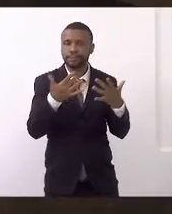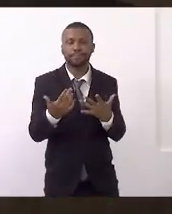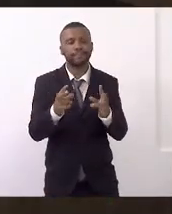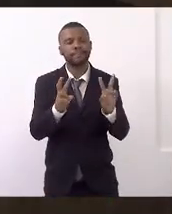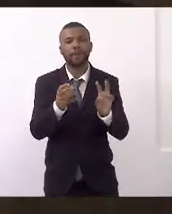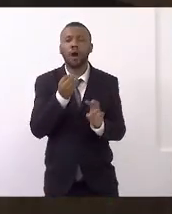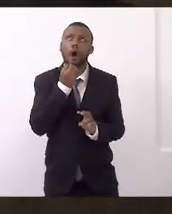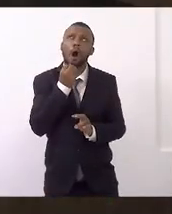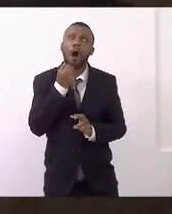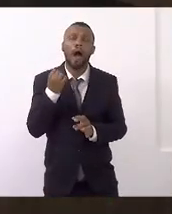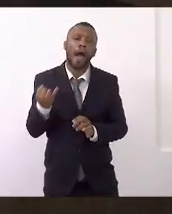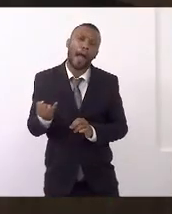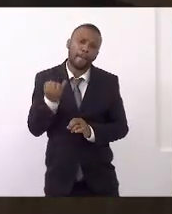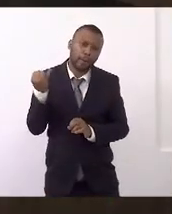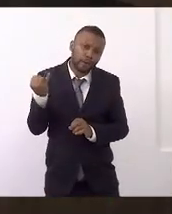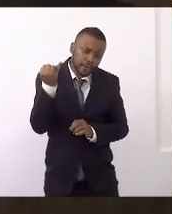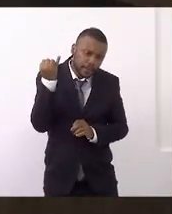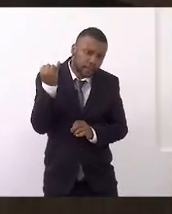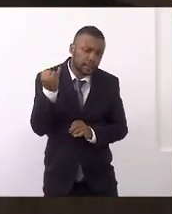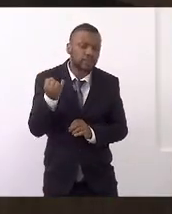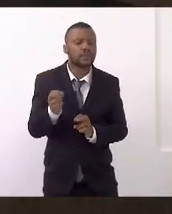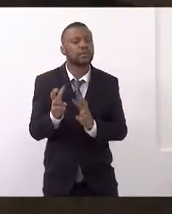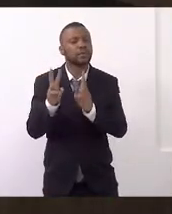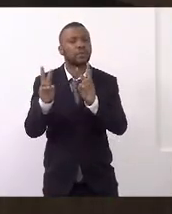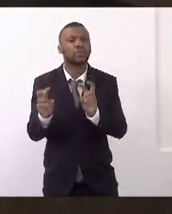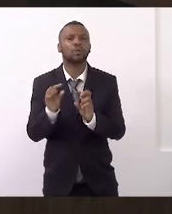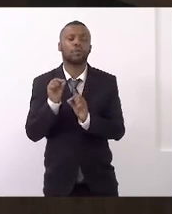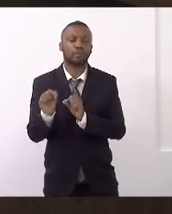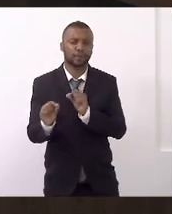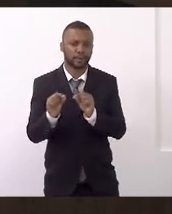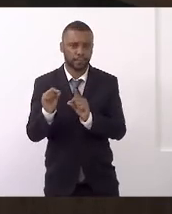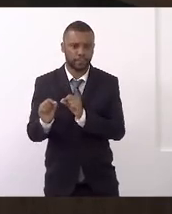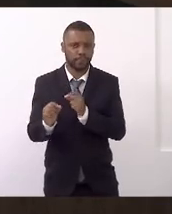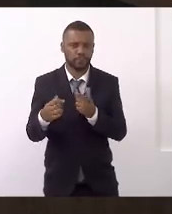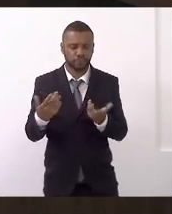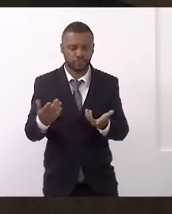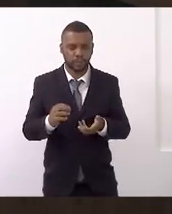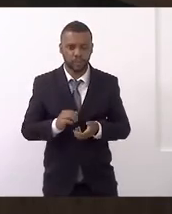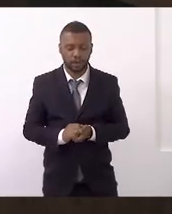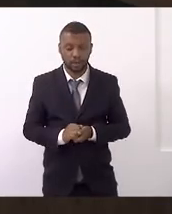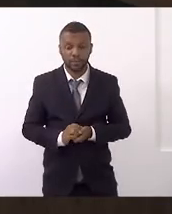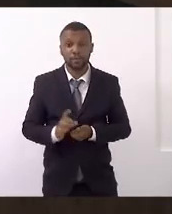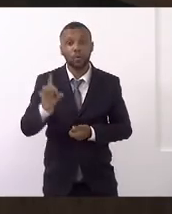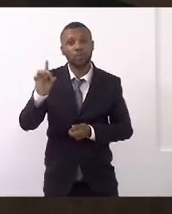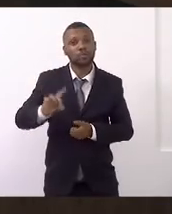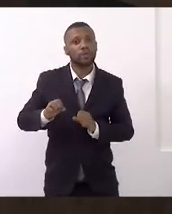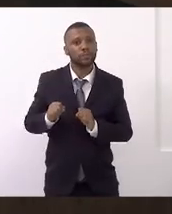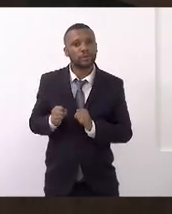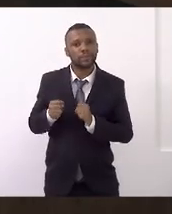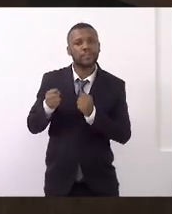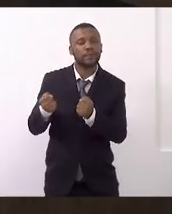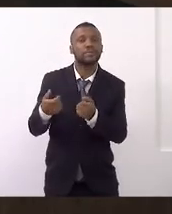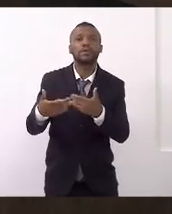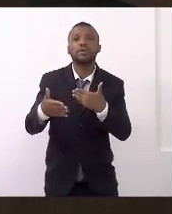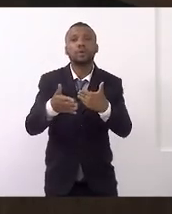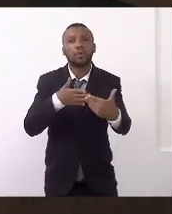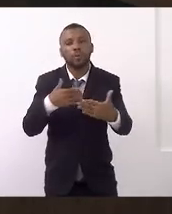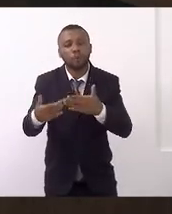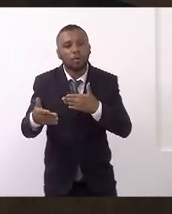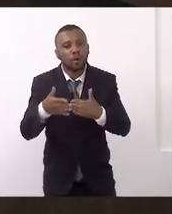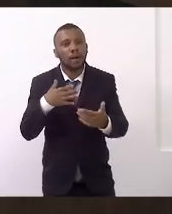que é relevante, que é do direito de defesa de qualquer